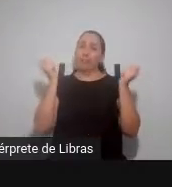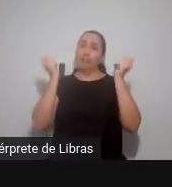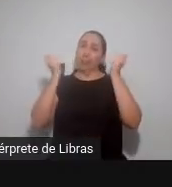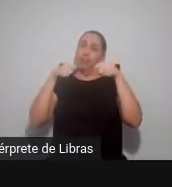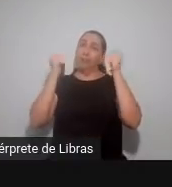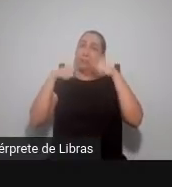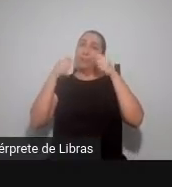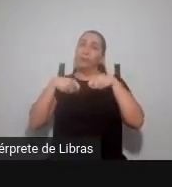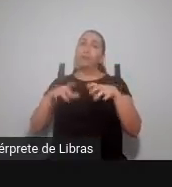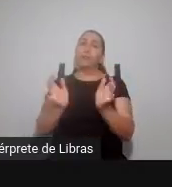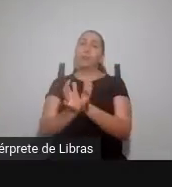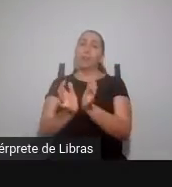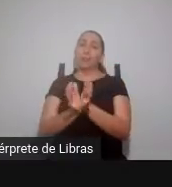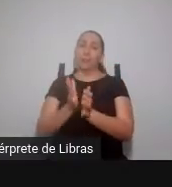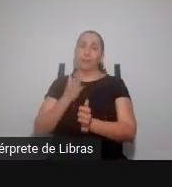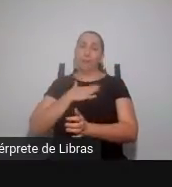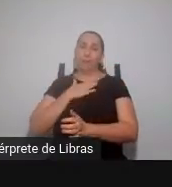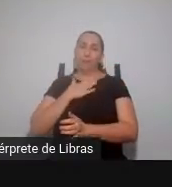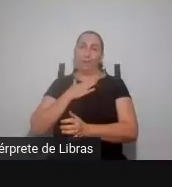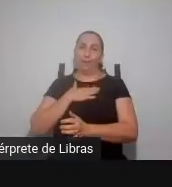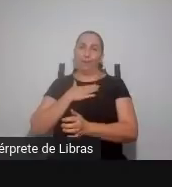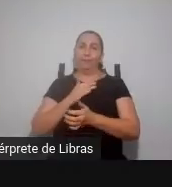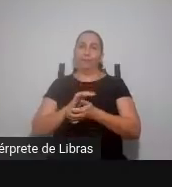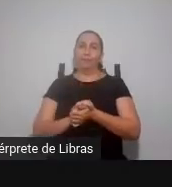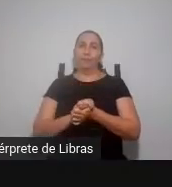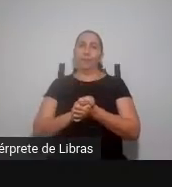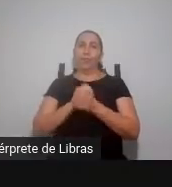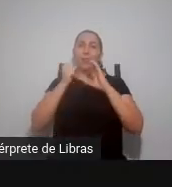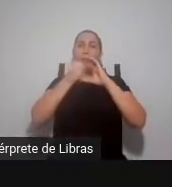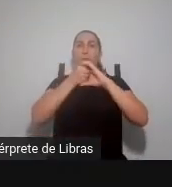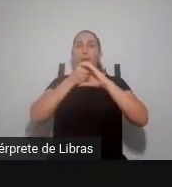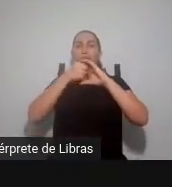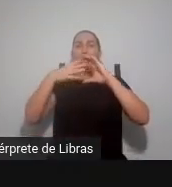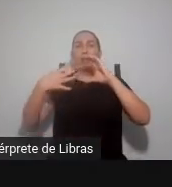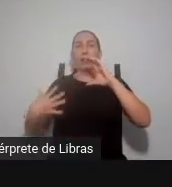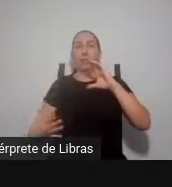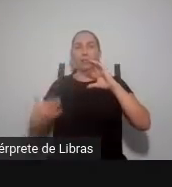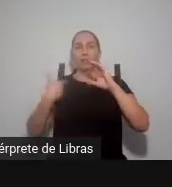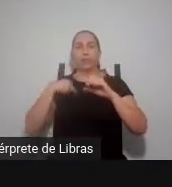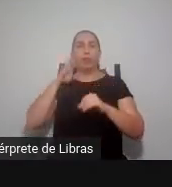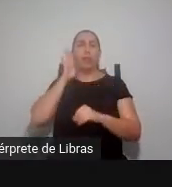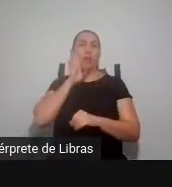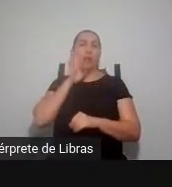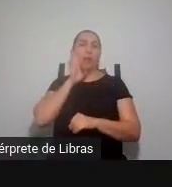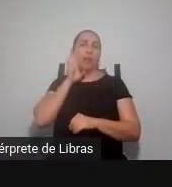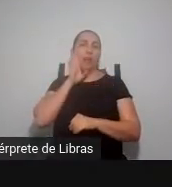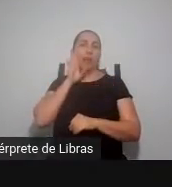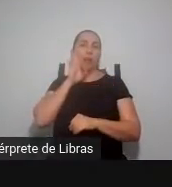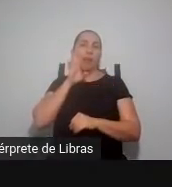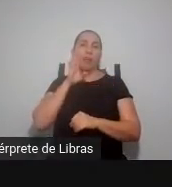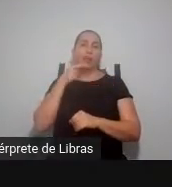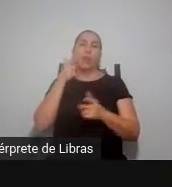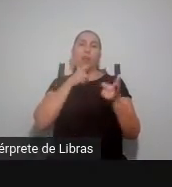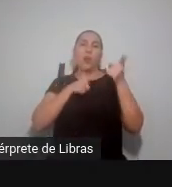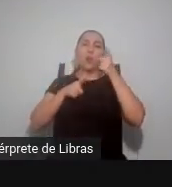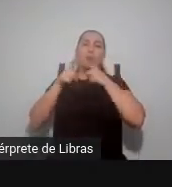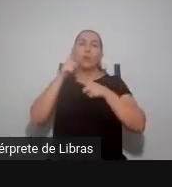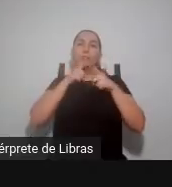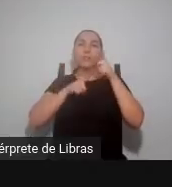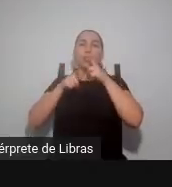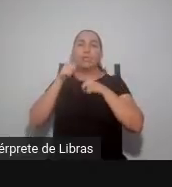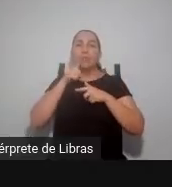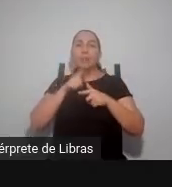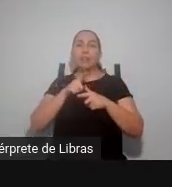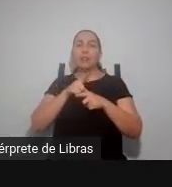gente tem feito, né? E uma característica muito bacana, inclusive, da sua fala foi essa: a gente conseguir, apesar de